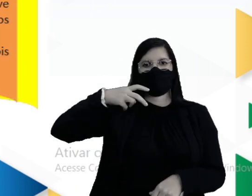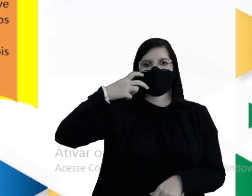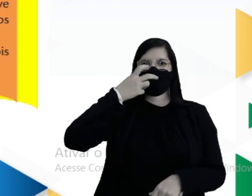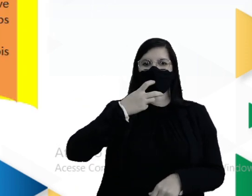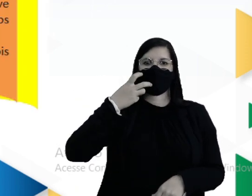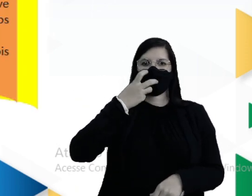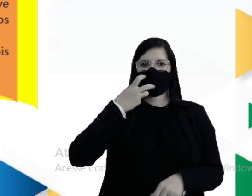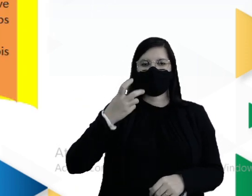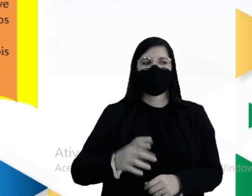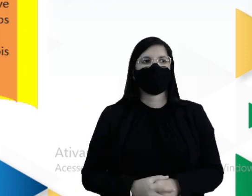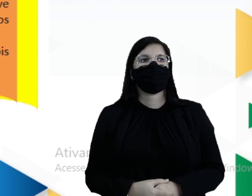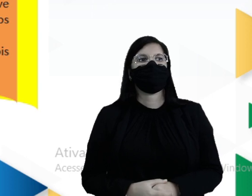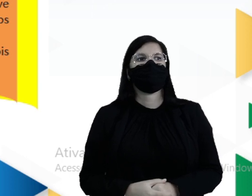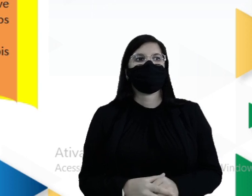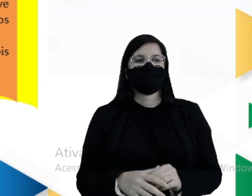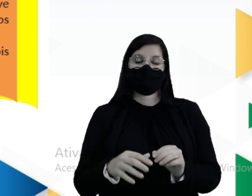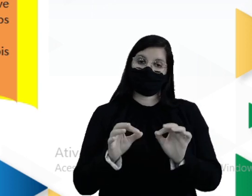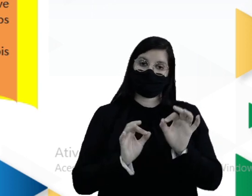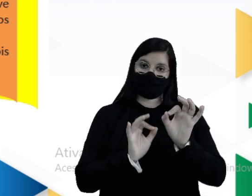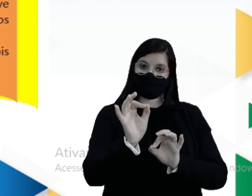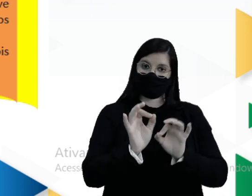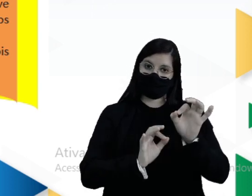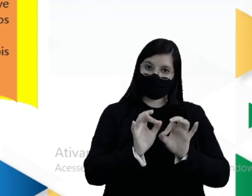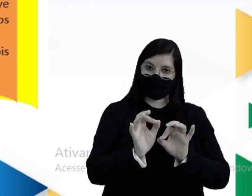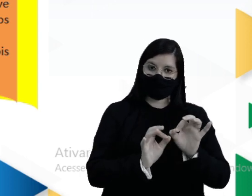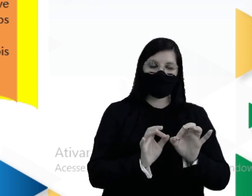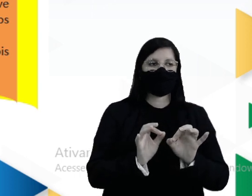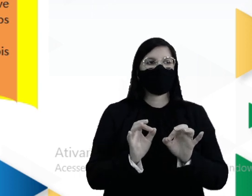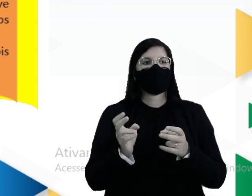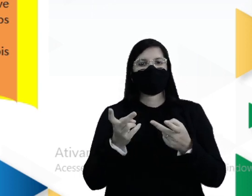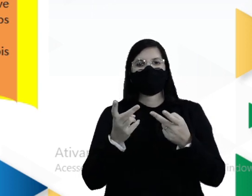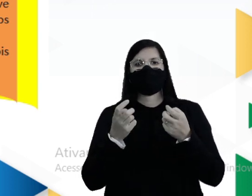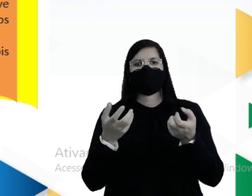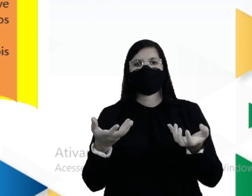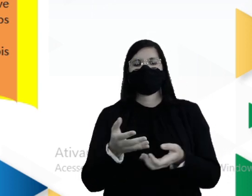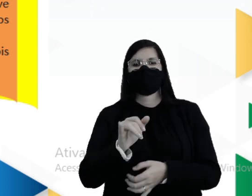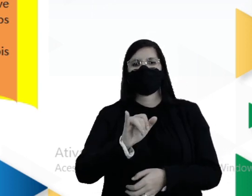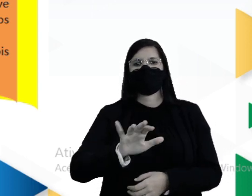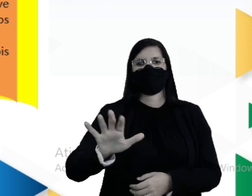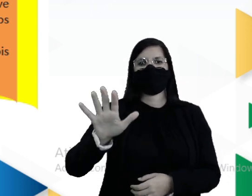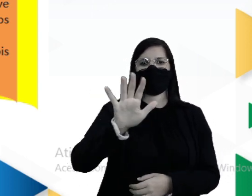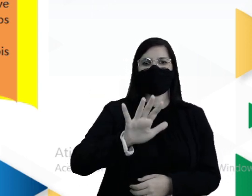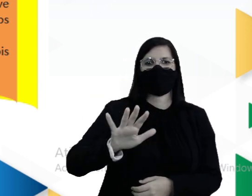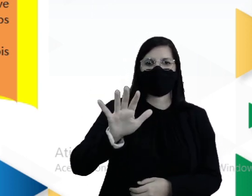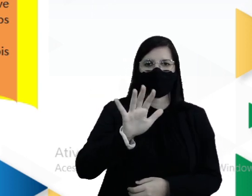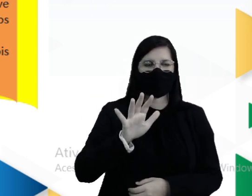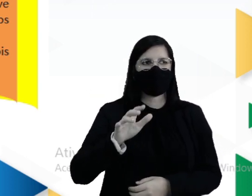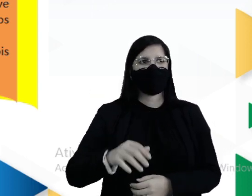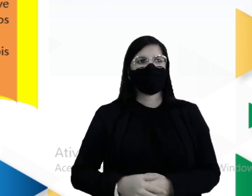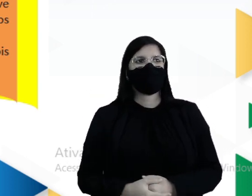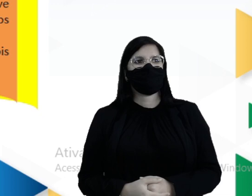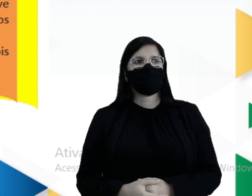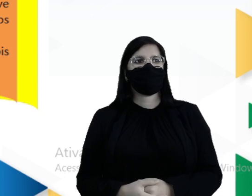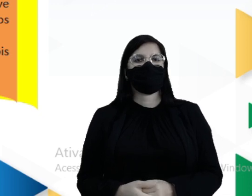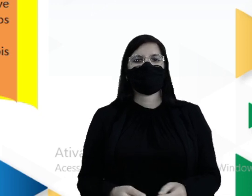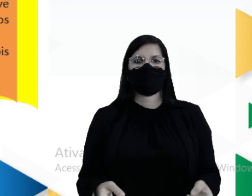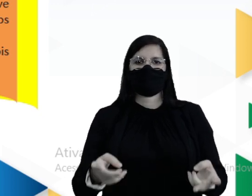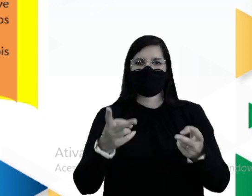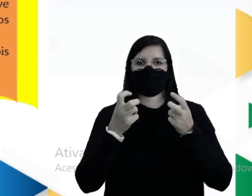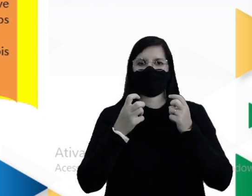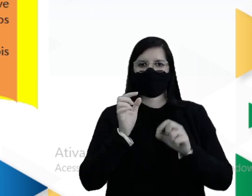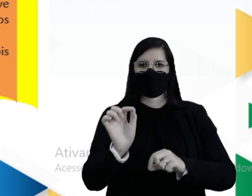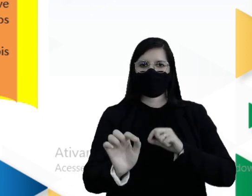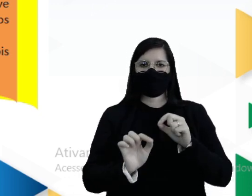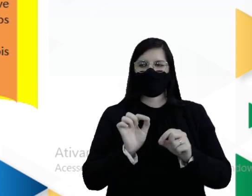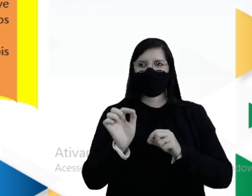E aqui eu tenho planejamento, sucesso. Olha essa imagem, fixamente para essa imagem. O que é que nós podemos ver